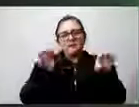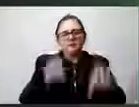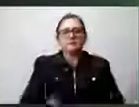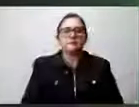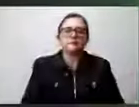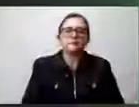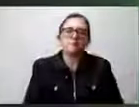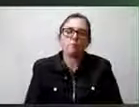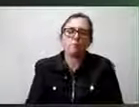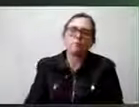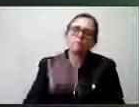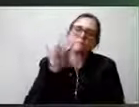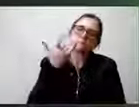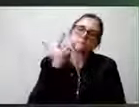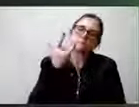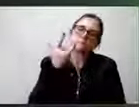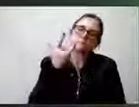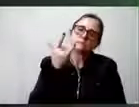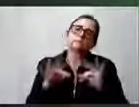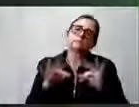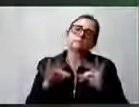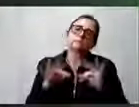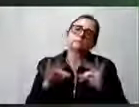E a última técnica,